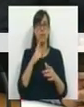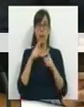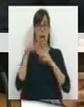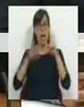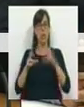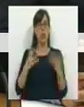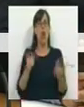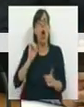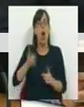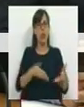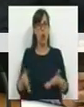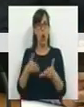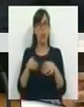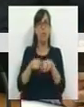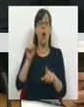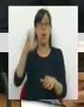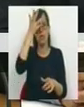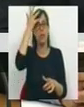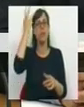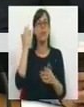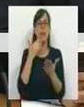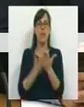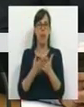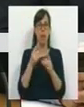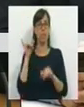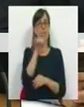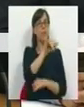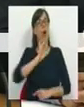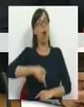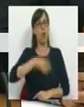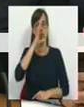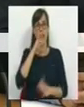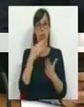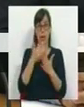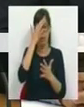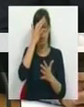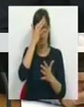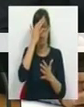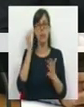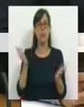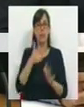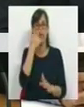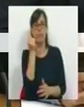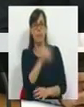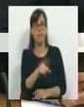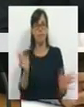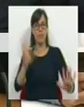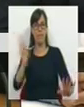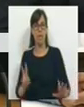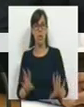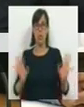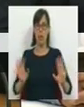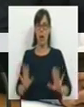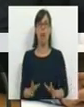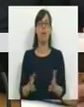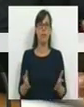acionista, qual é que é a orientação política que o Sr. Ministro dá à transportadora, ou que o Governo dá à transportadora, para que não abandone a Venezuela e, mais do que